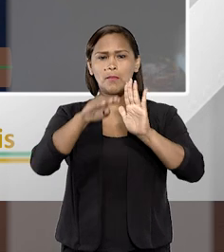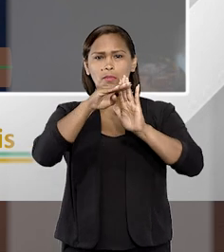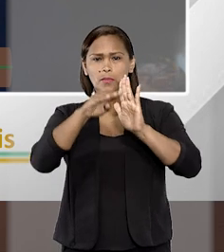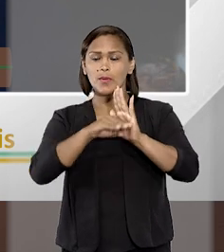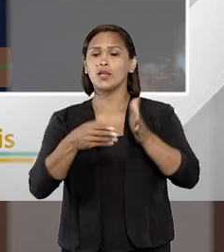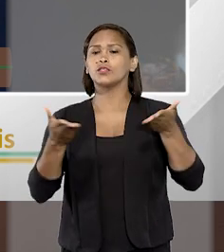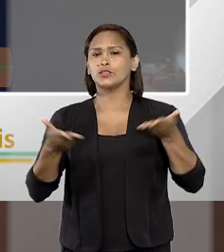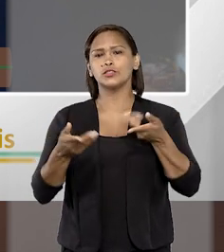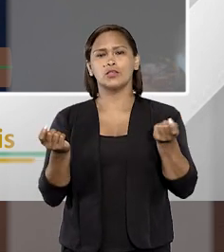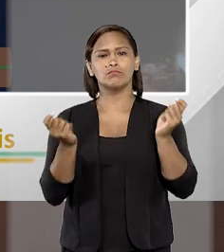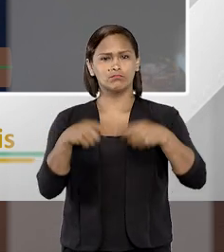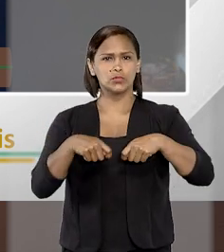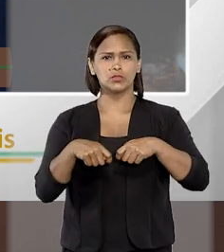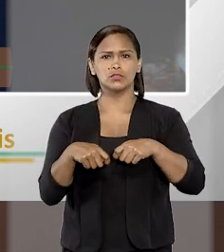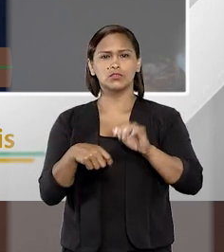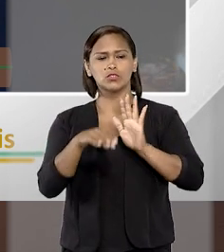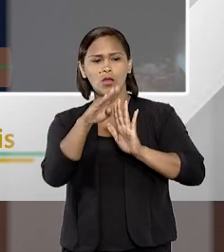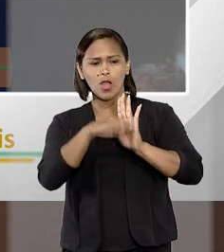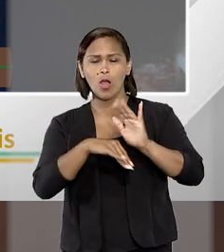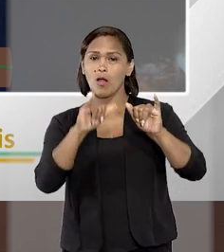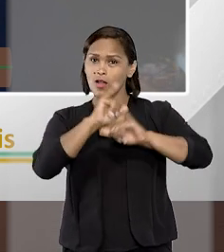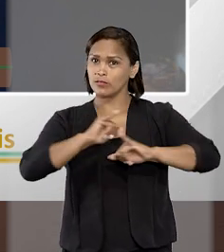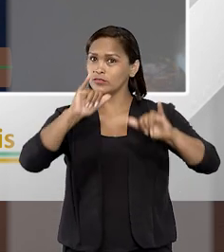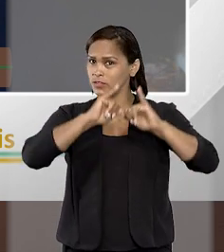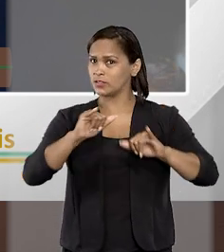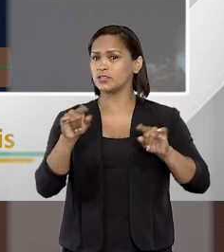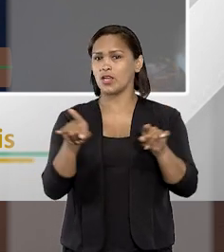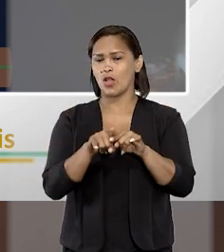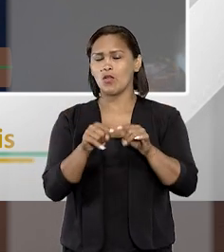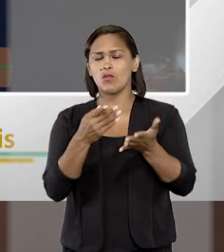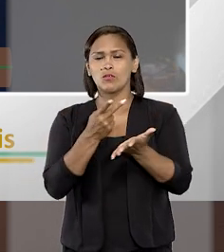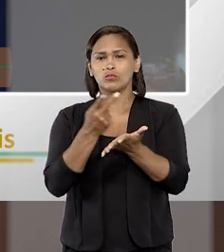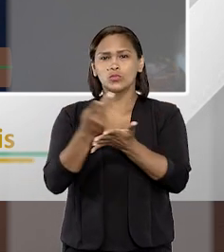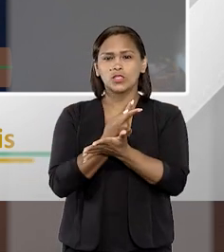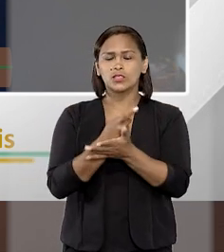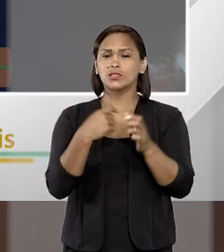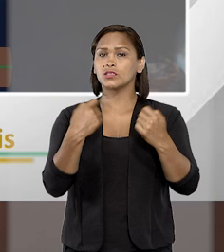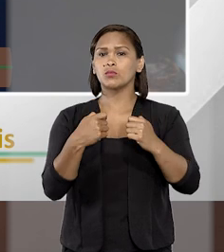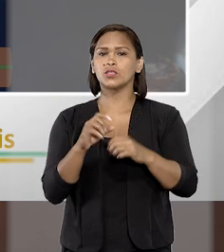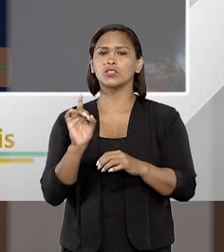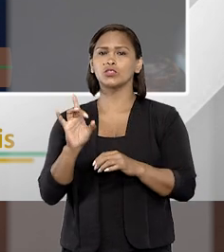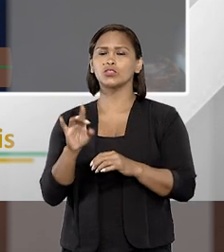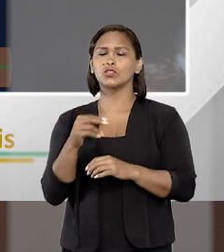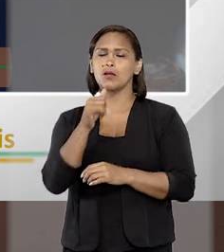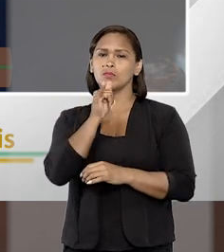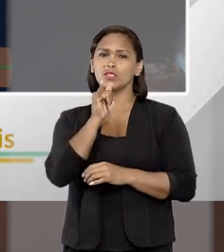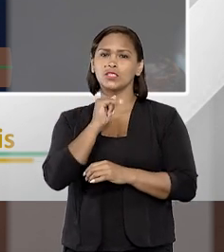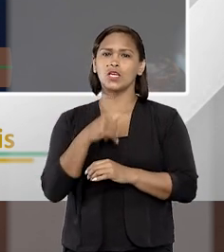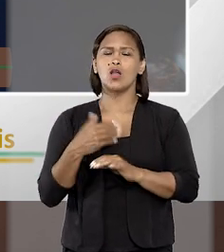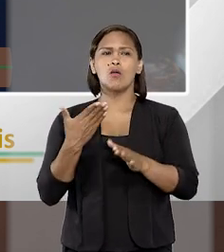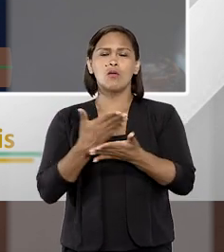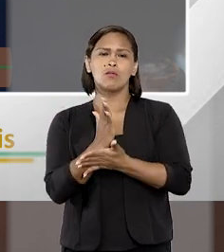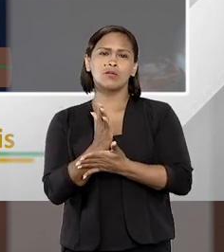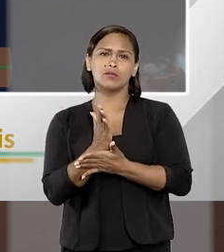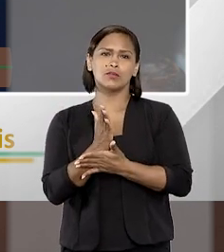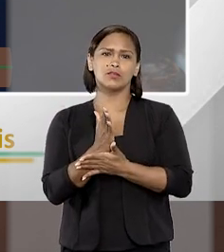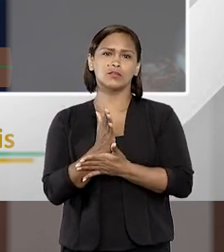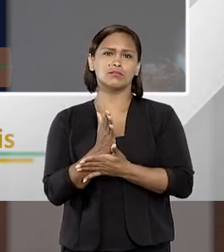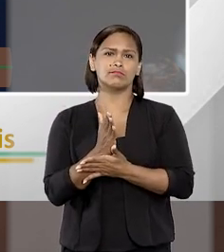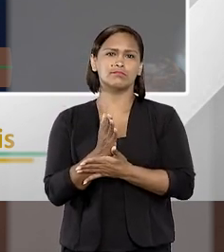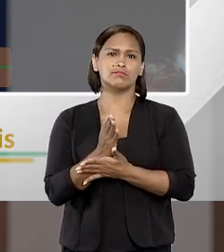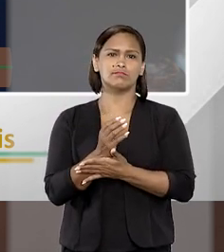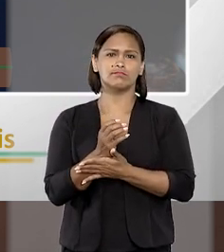já é possível que nós finalizamos algumas providências que não dependam por exemplo de uma provação